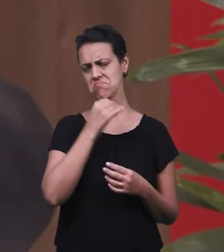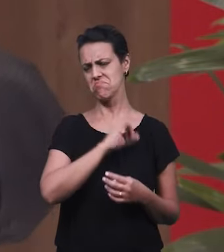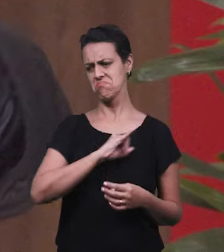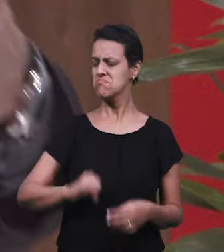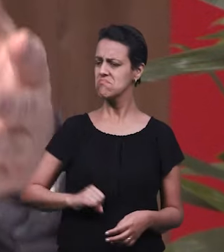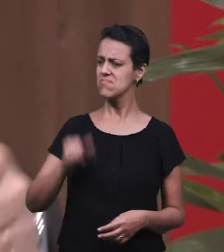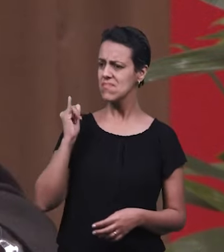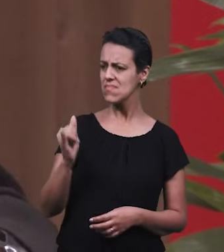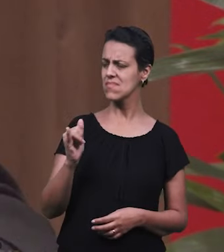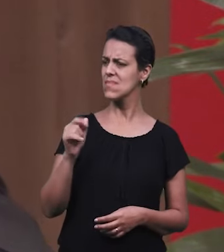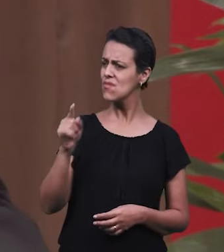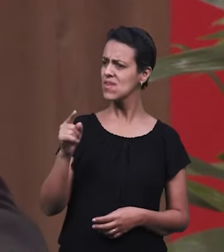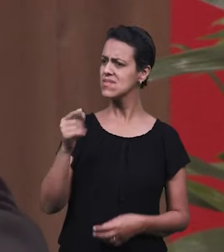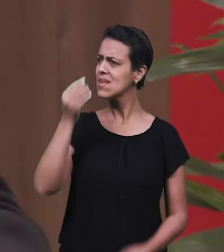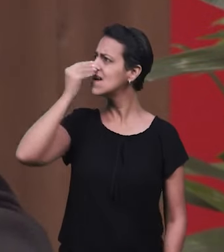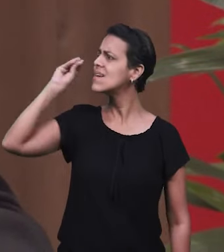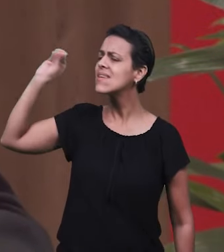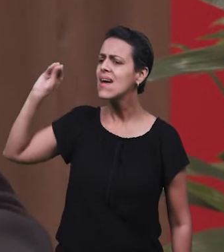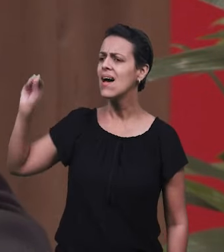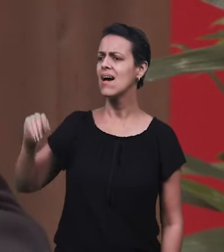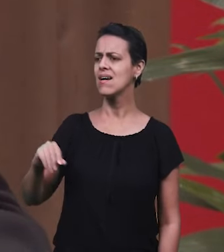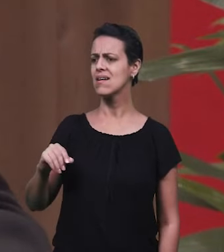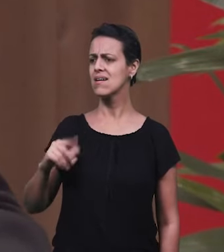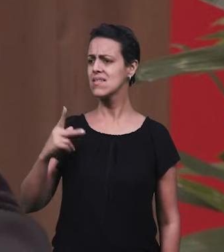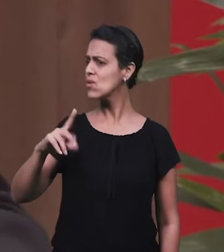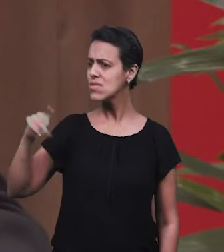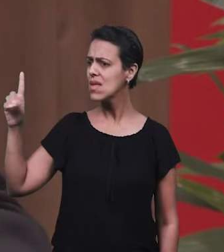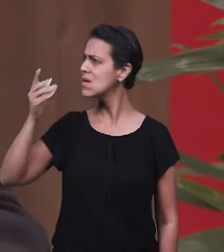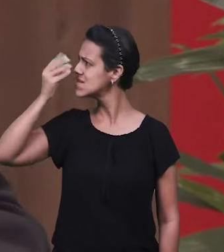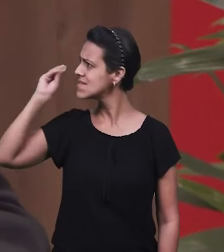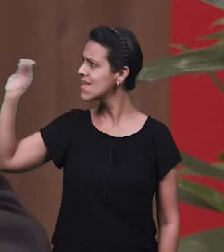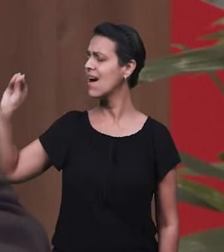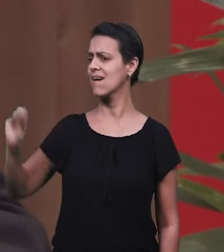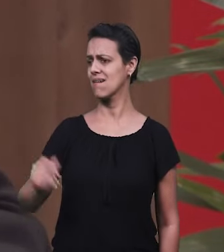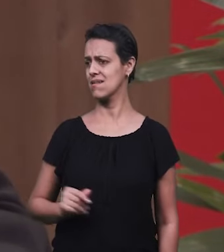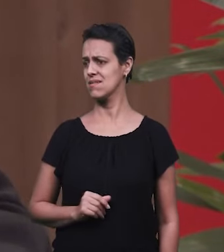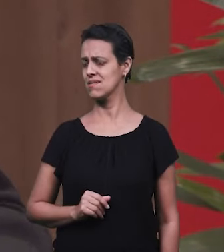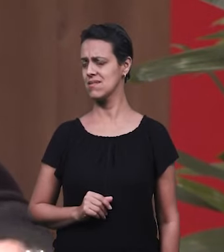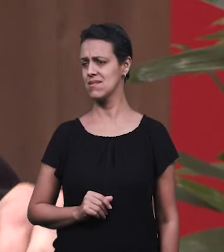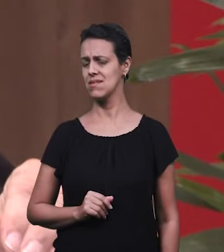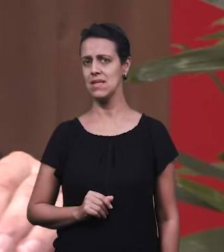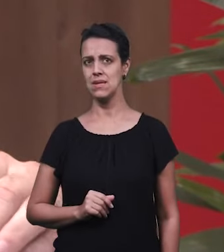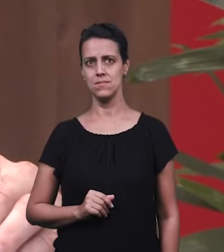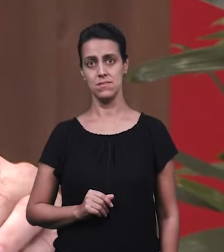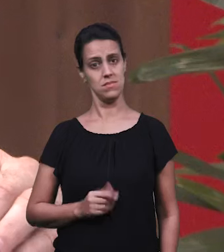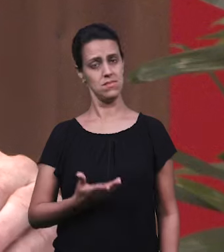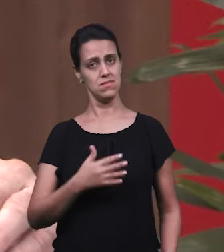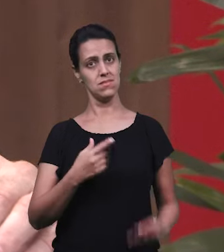Policarpo: Policarpo, nega esse teu Deus, né? E ele